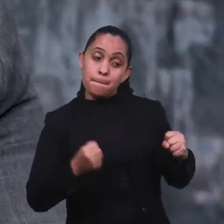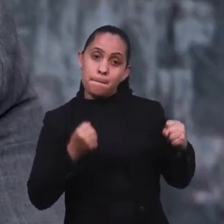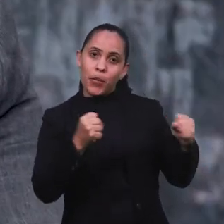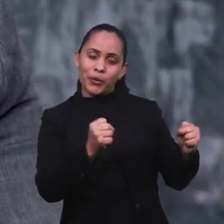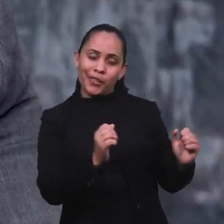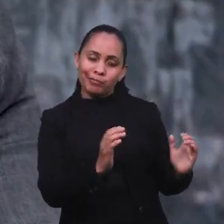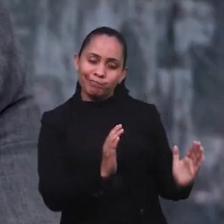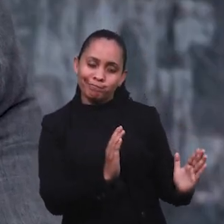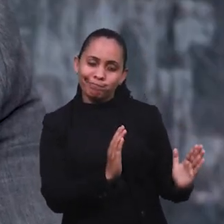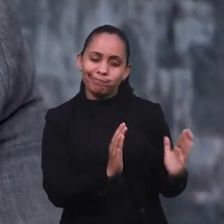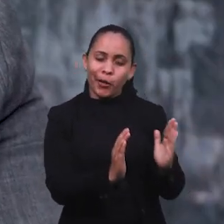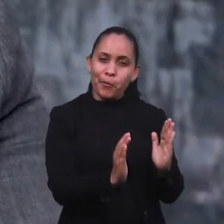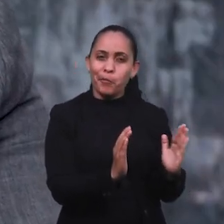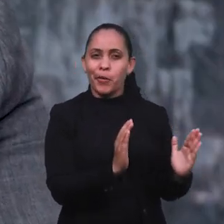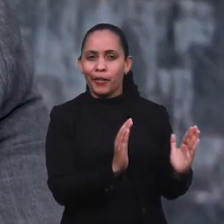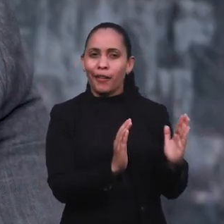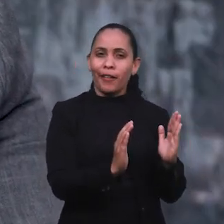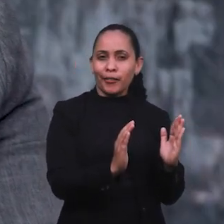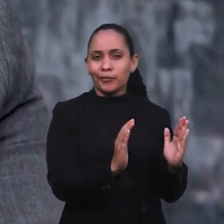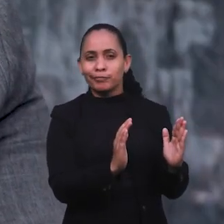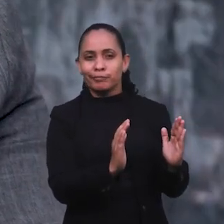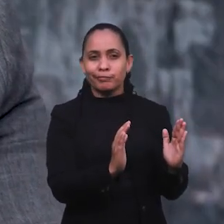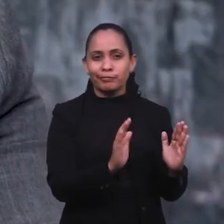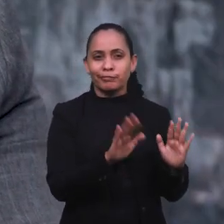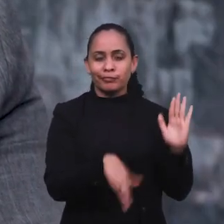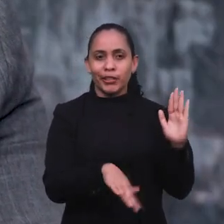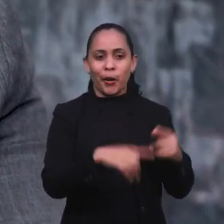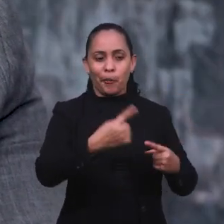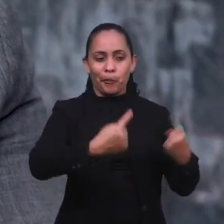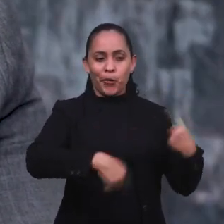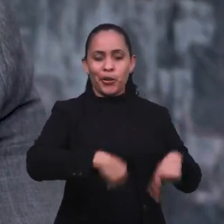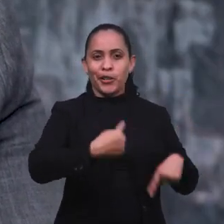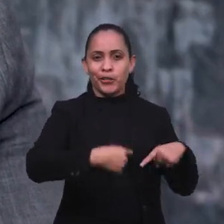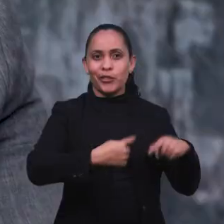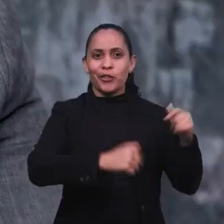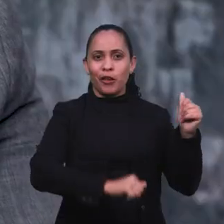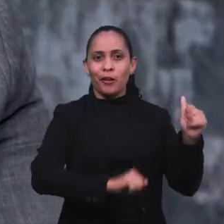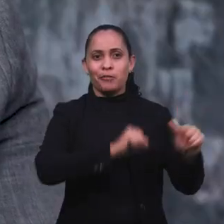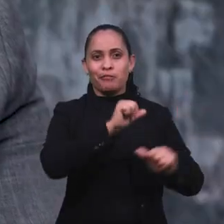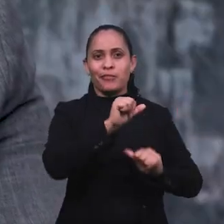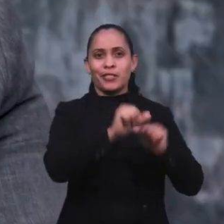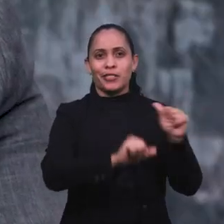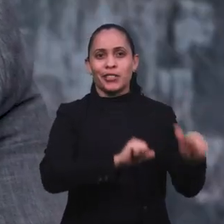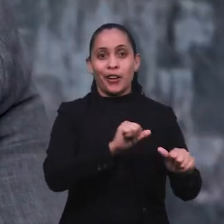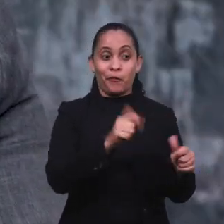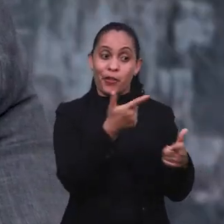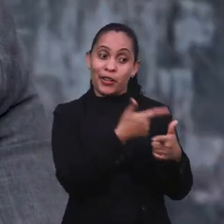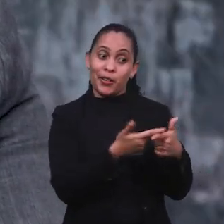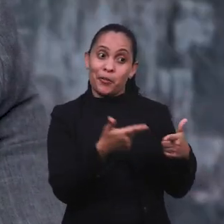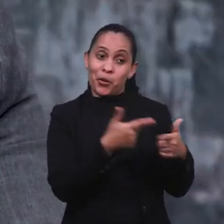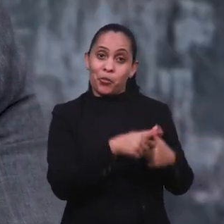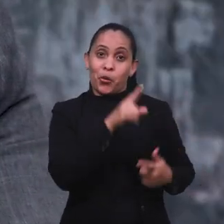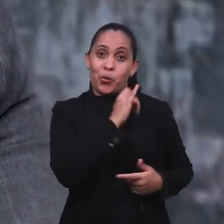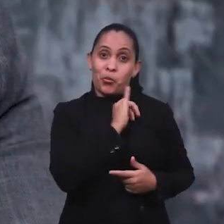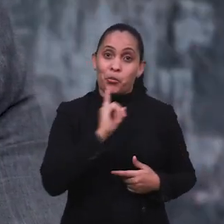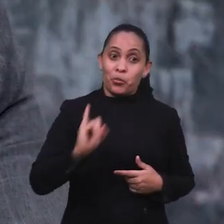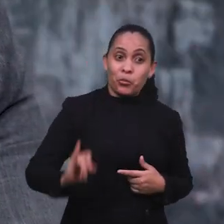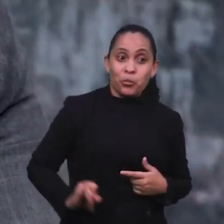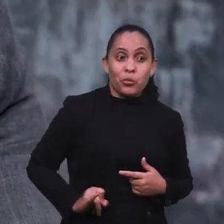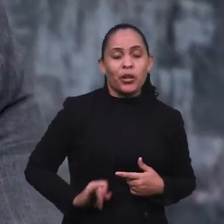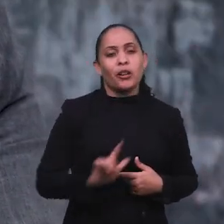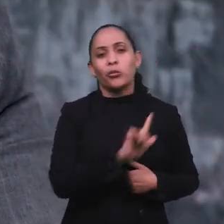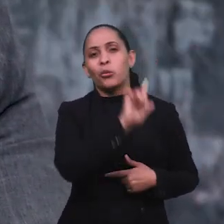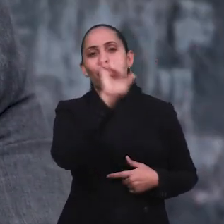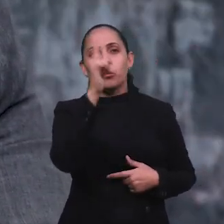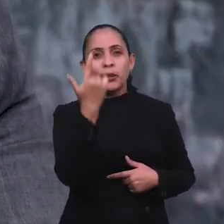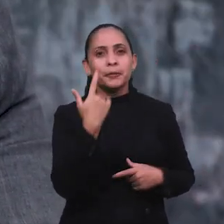nome poder temporal, é o poder político, estatal, né? A igreja vai ter problema com o imperador do Sacro Império